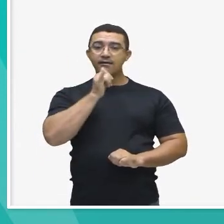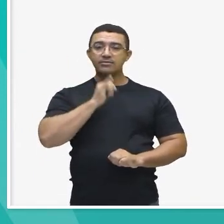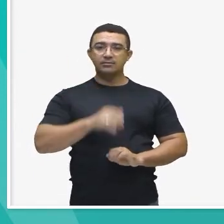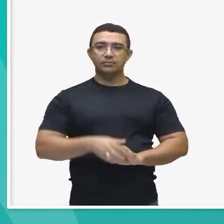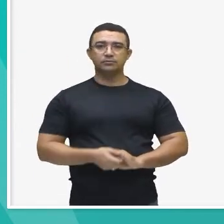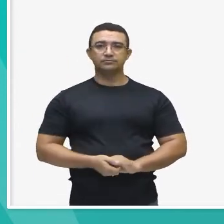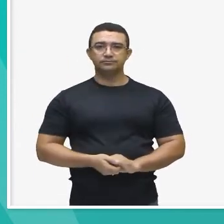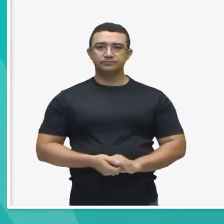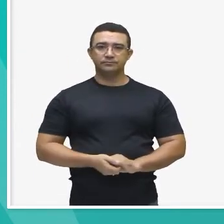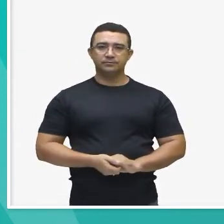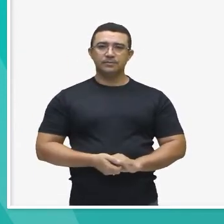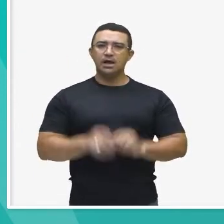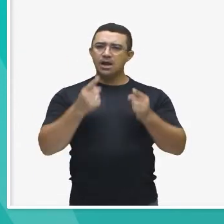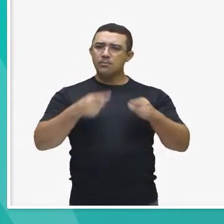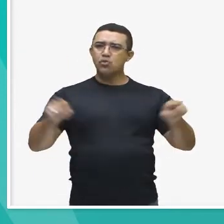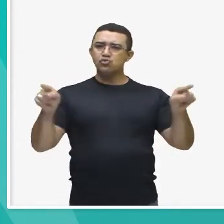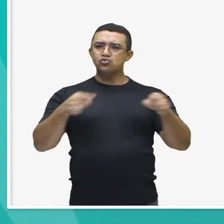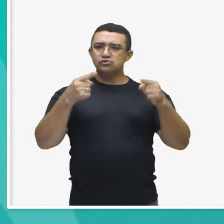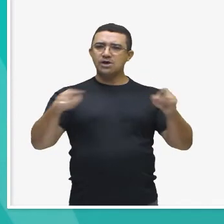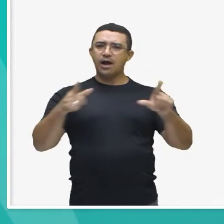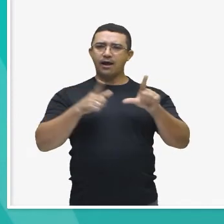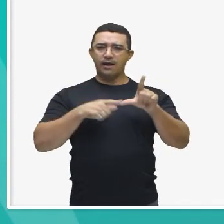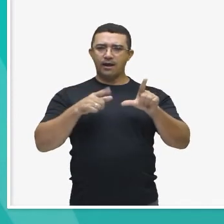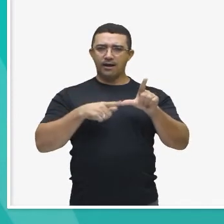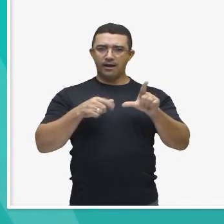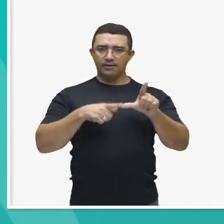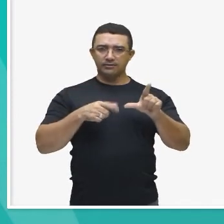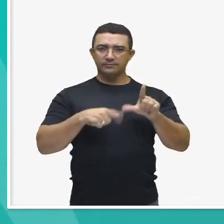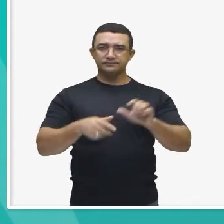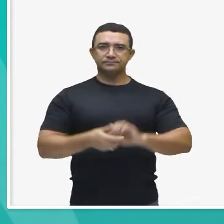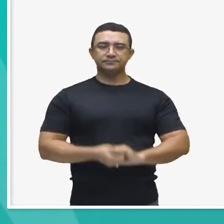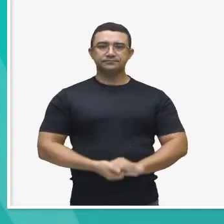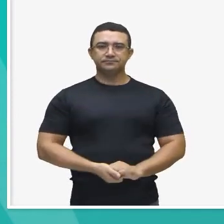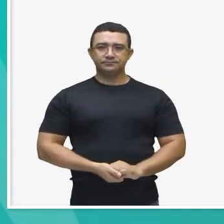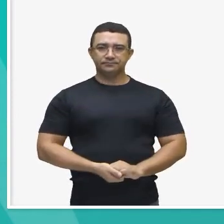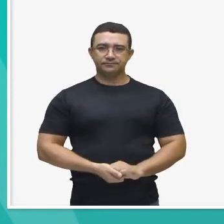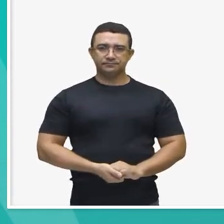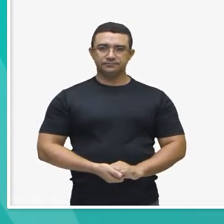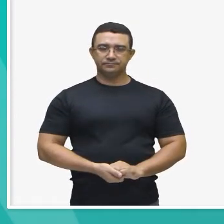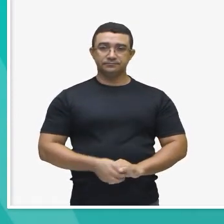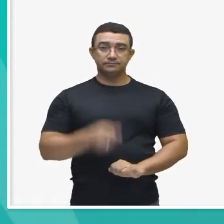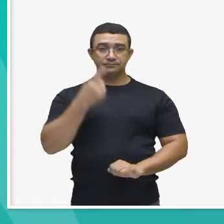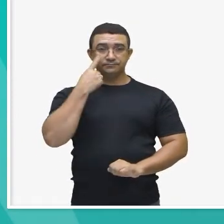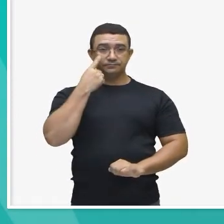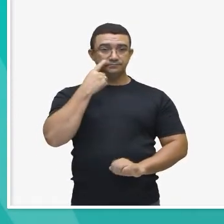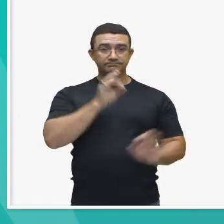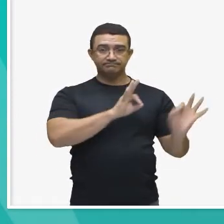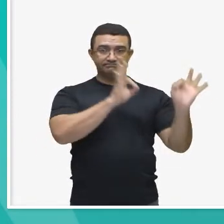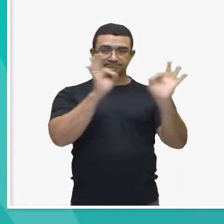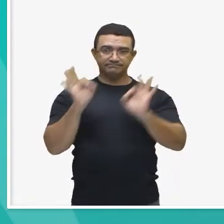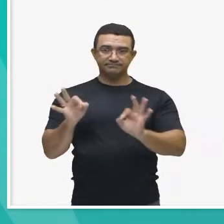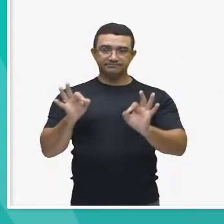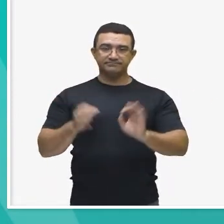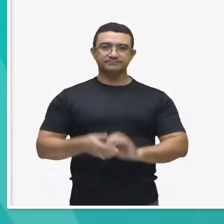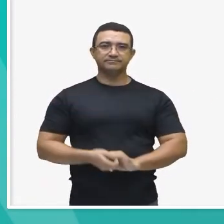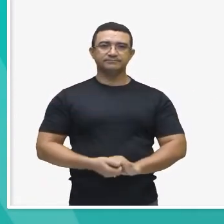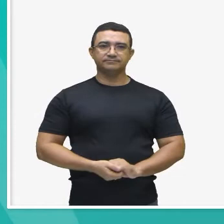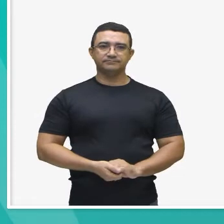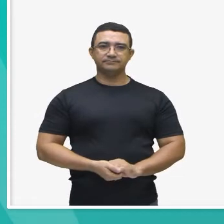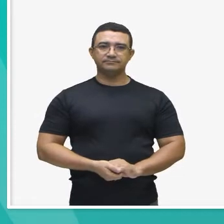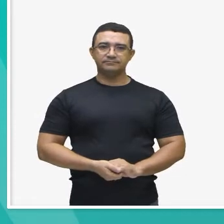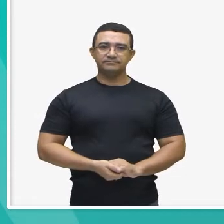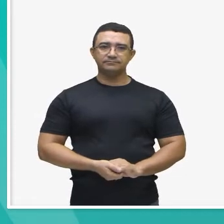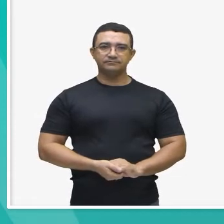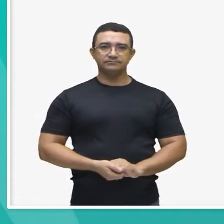música de Marcelo Genesi, Dar-te-ei. Vamos acompanhar isso? Muito bem, então vocês viram ali,